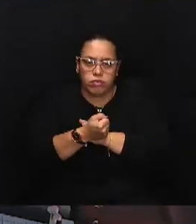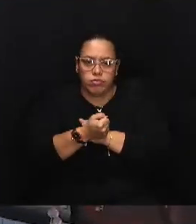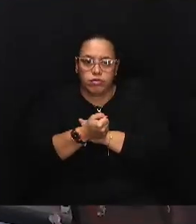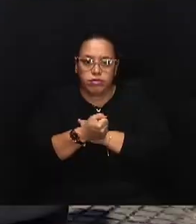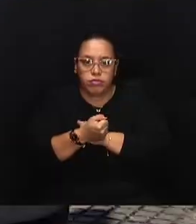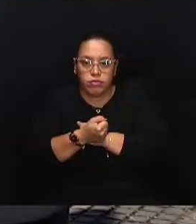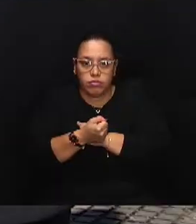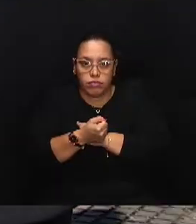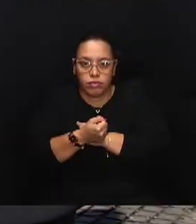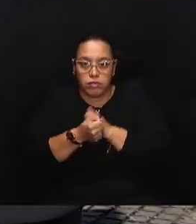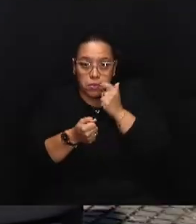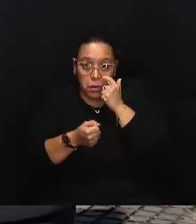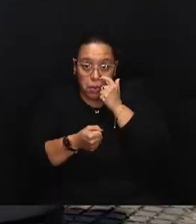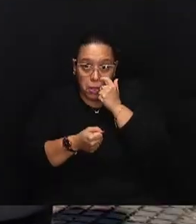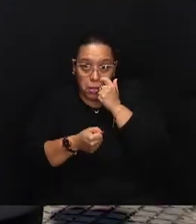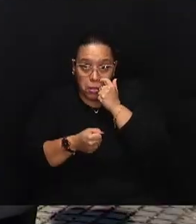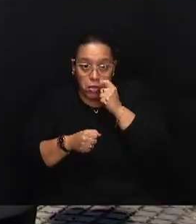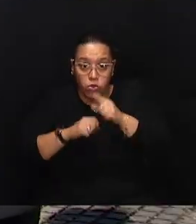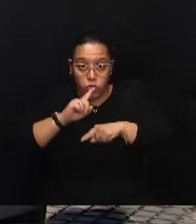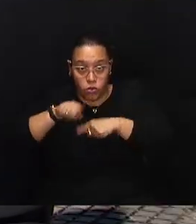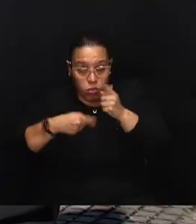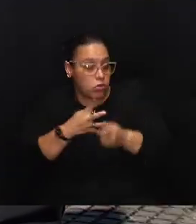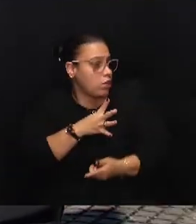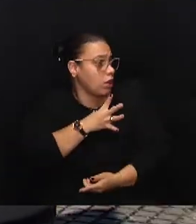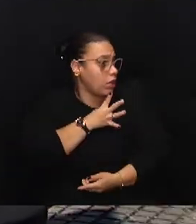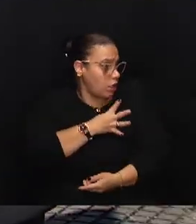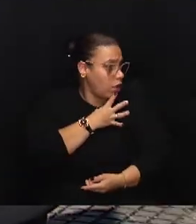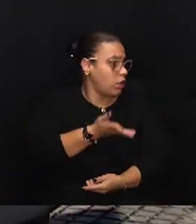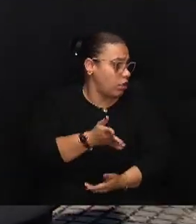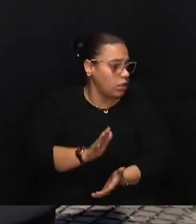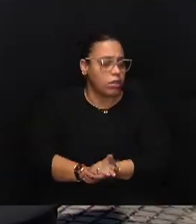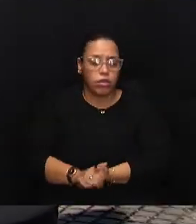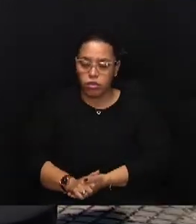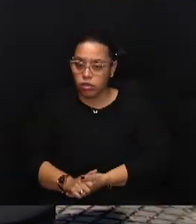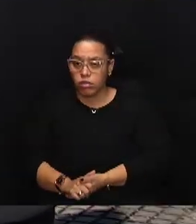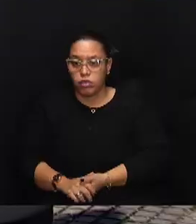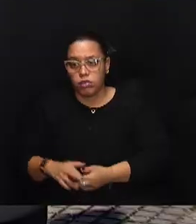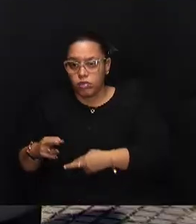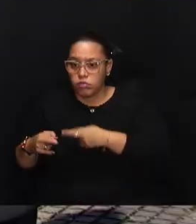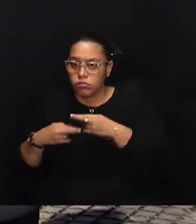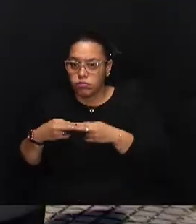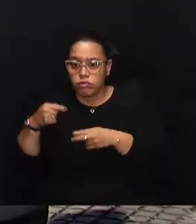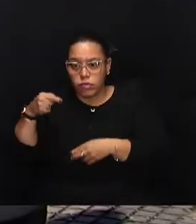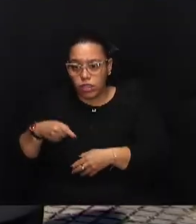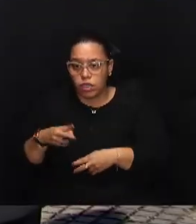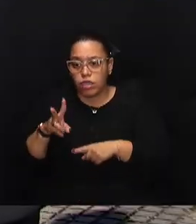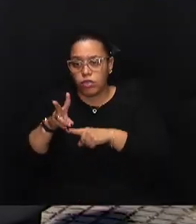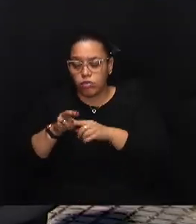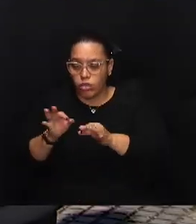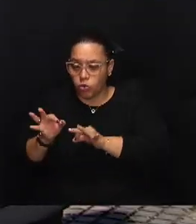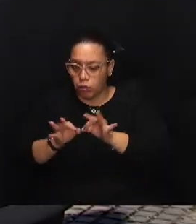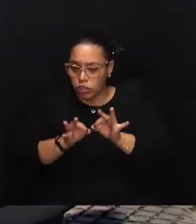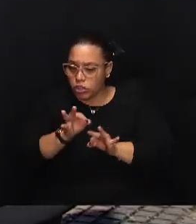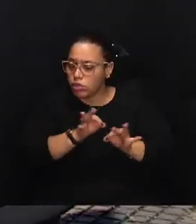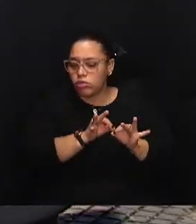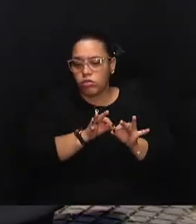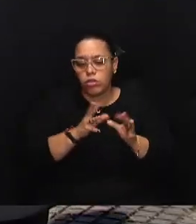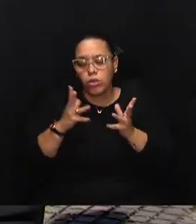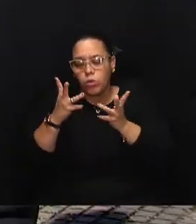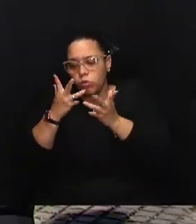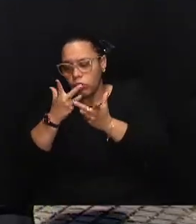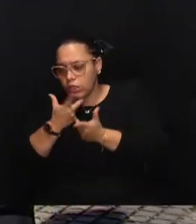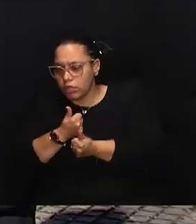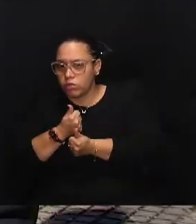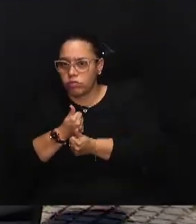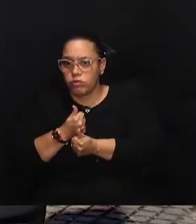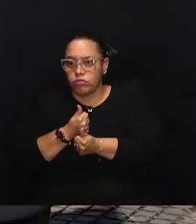vir aqui superar isso, conhecer, ter uma outra relação, ele tem que estar arrumado, tem que estar bonito.